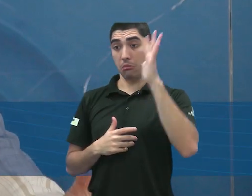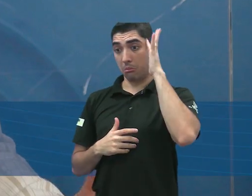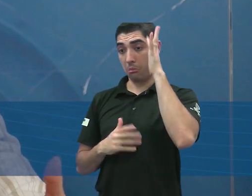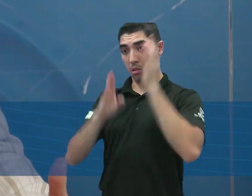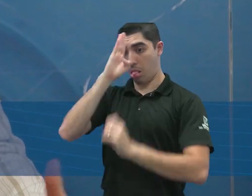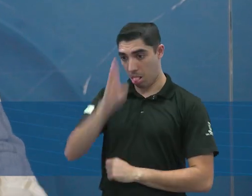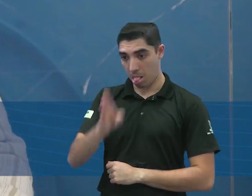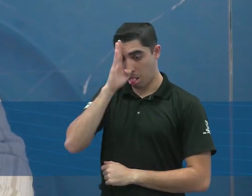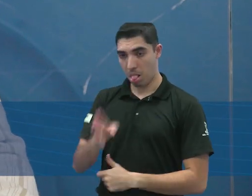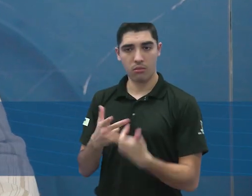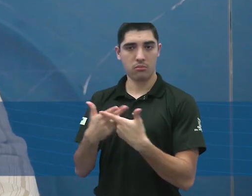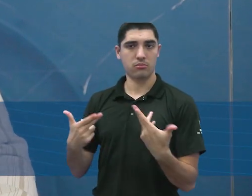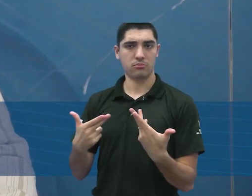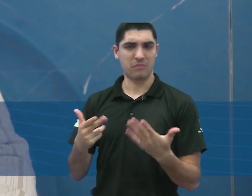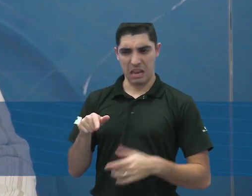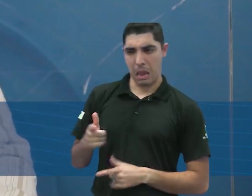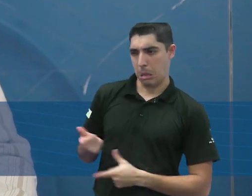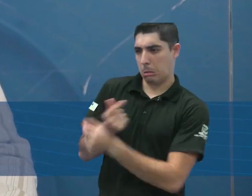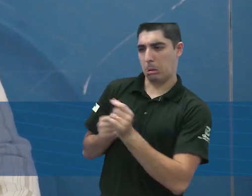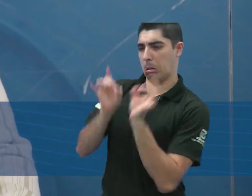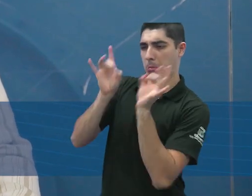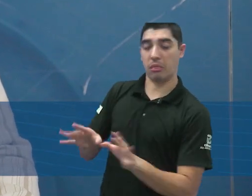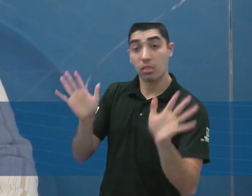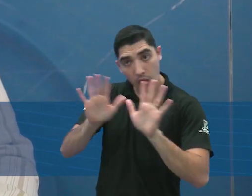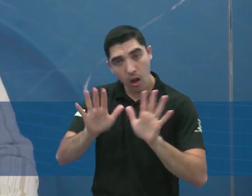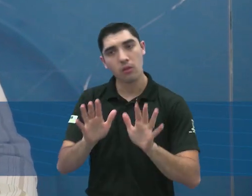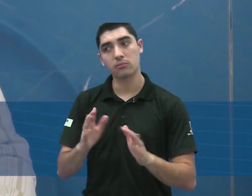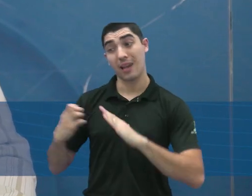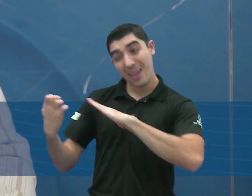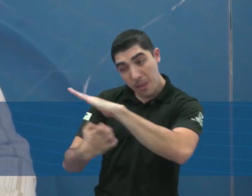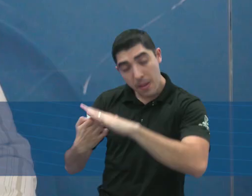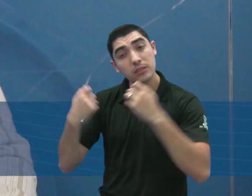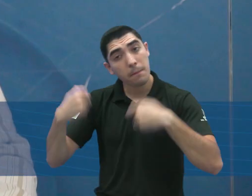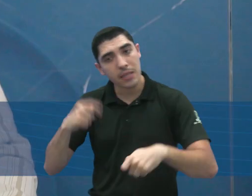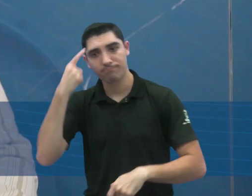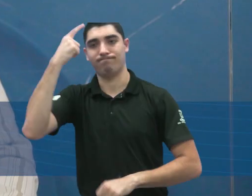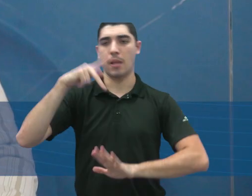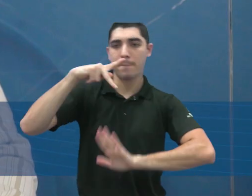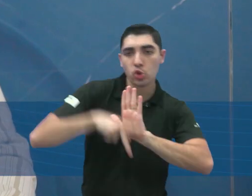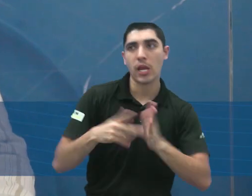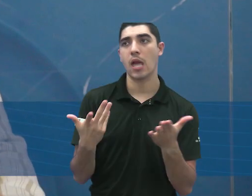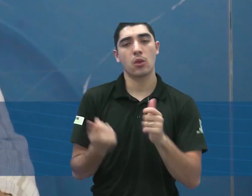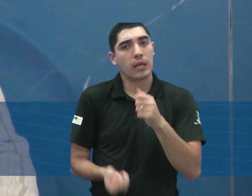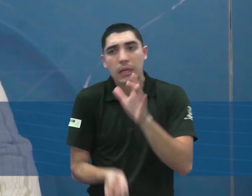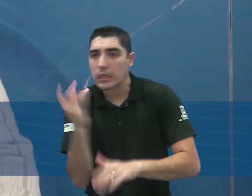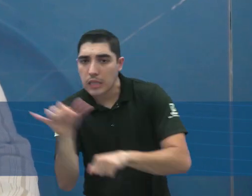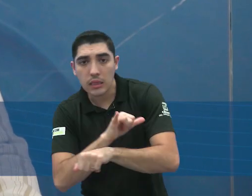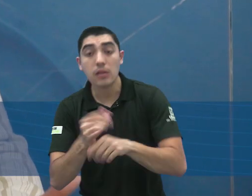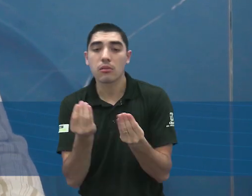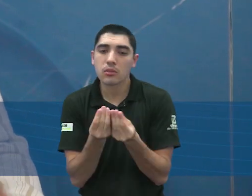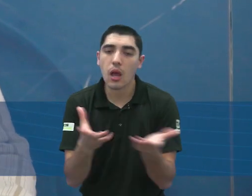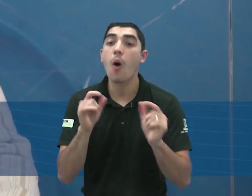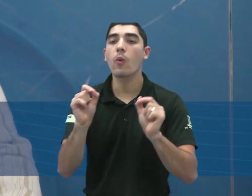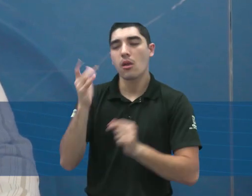que vai deixar de existir, né? Ela nunca vai deixar de existir. Mas as empresas precisam criar programas e ambientes, né, com segurança